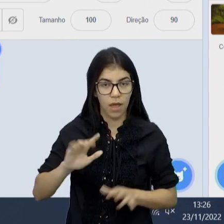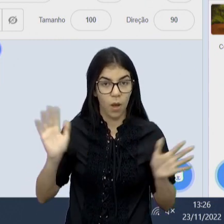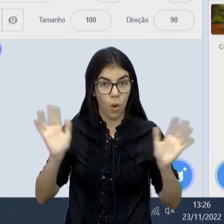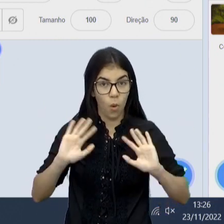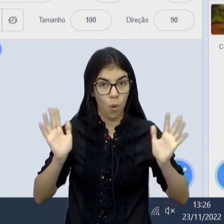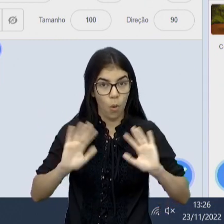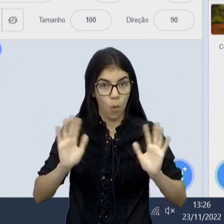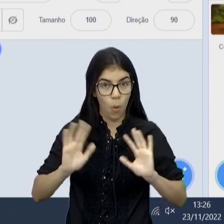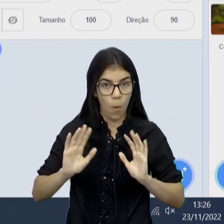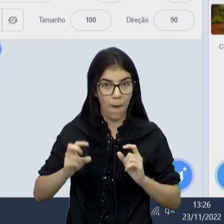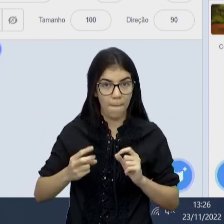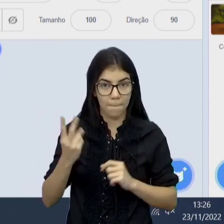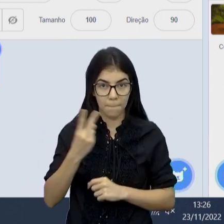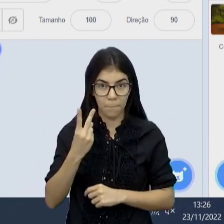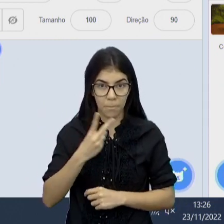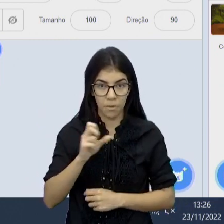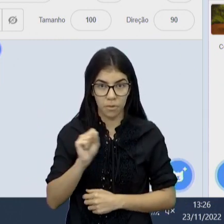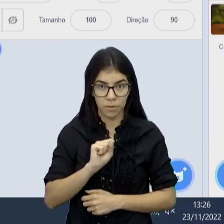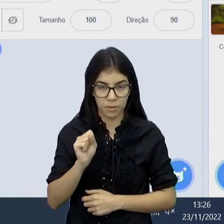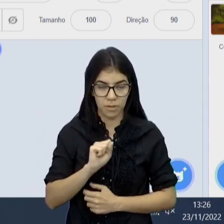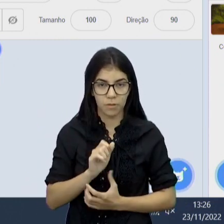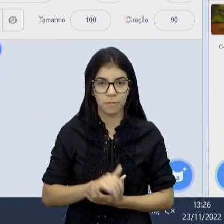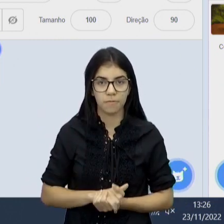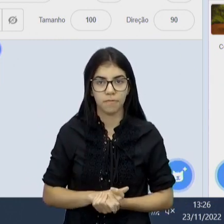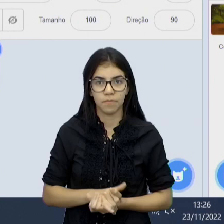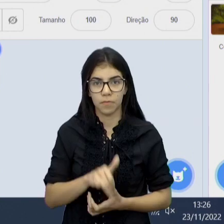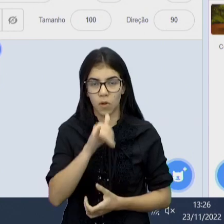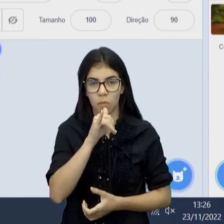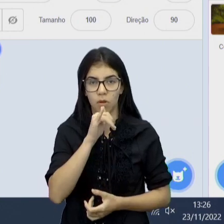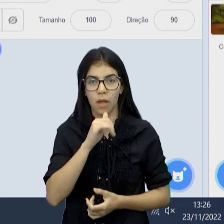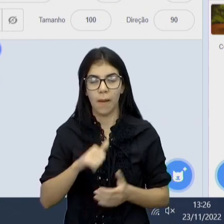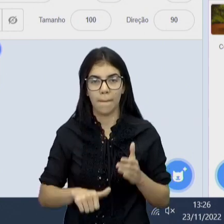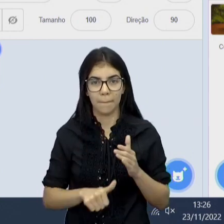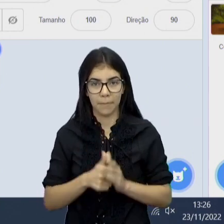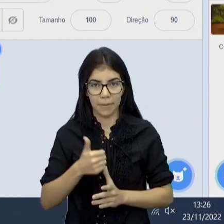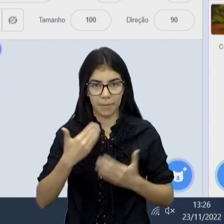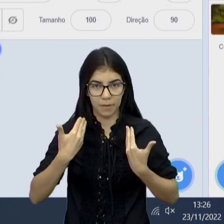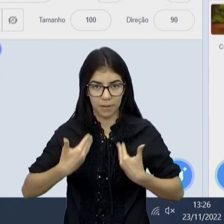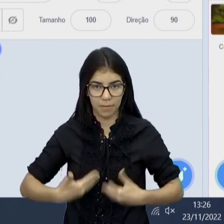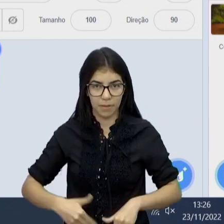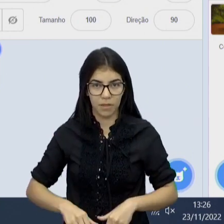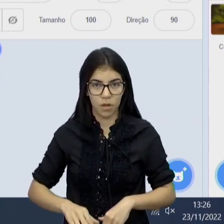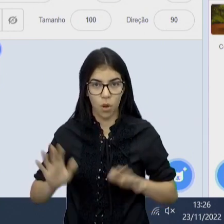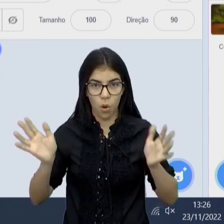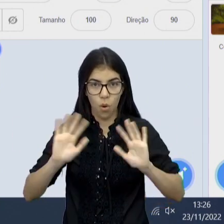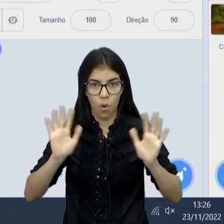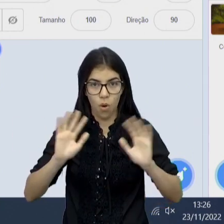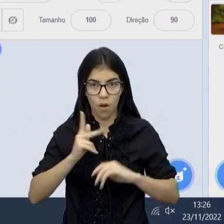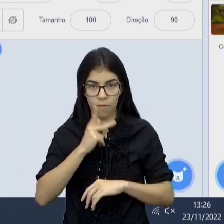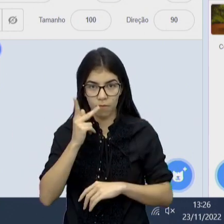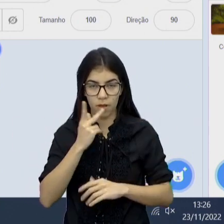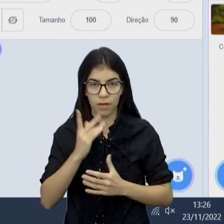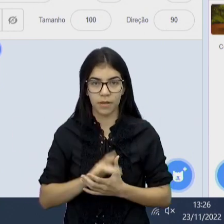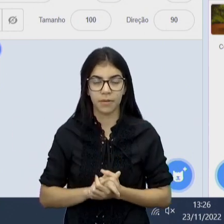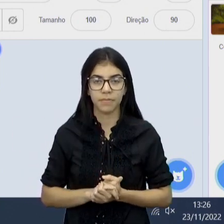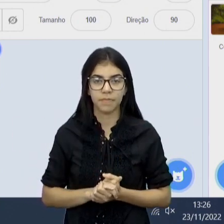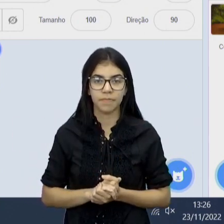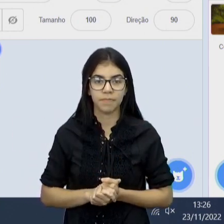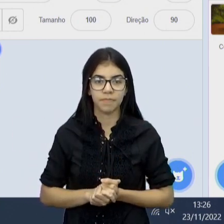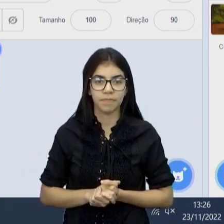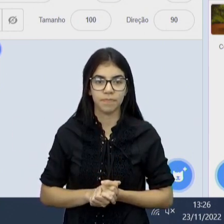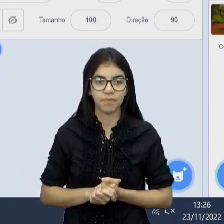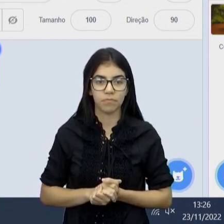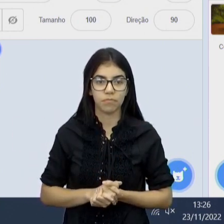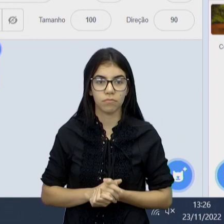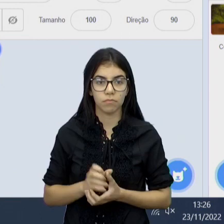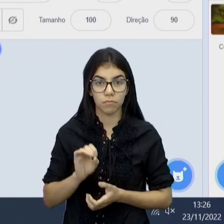2 segundos. Só que em vez de olá, achou o diga olá? É o primeiro de todos aí da aparência. Ok, diga lá. Isso, 2 puxa ele lá. 2 segundos?